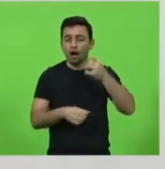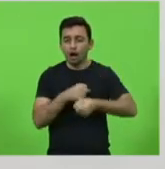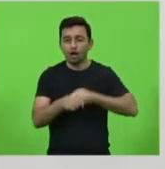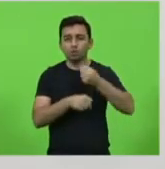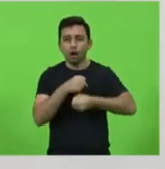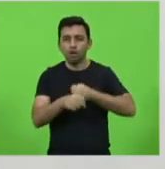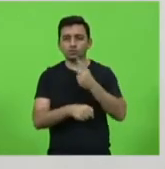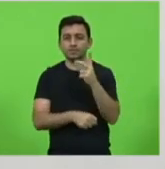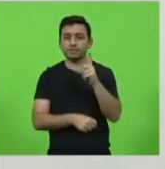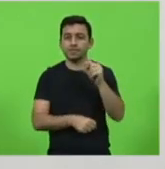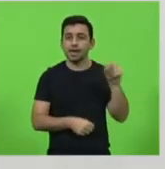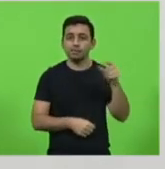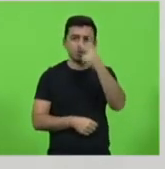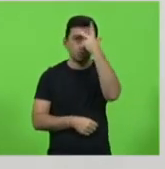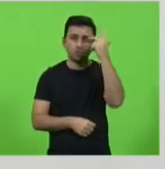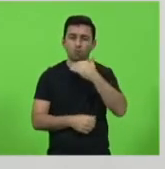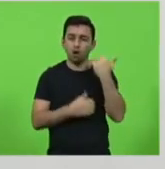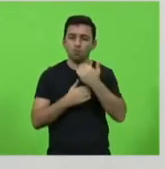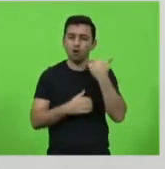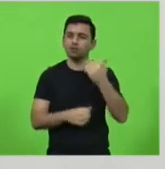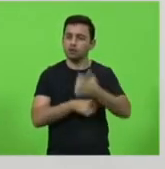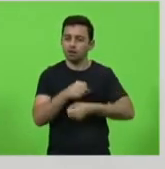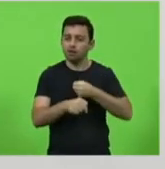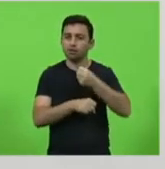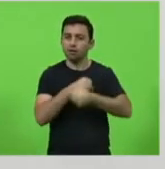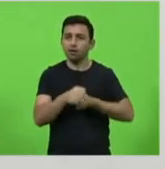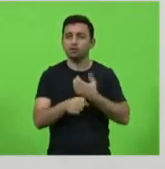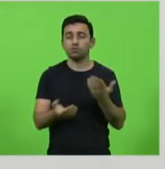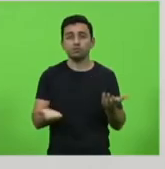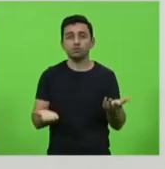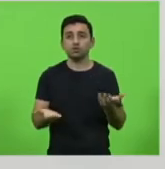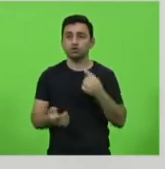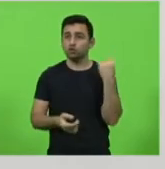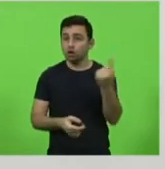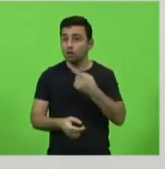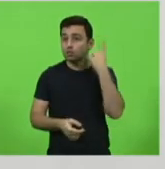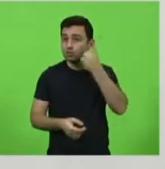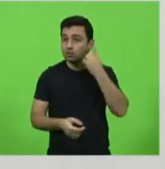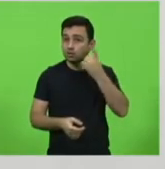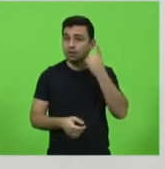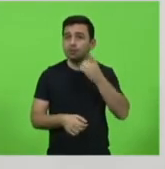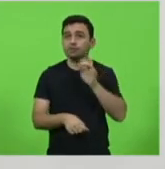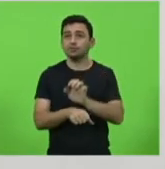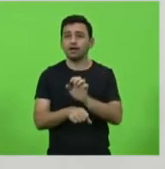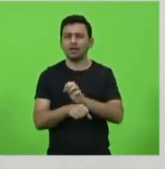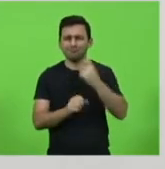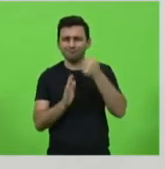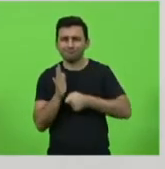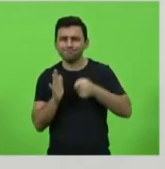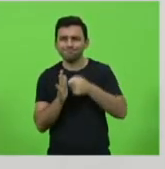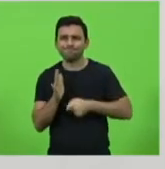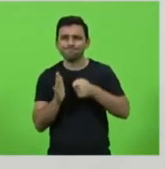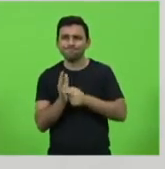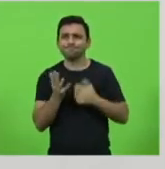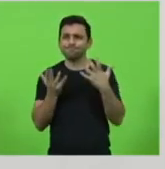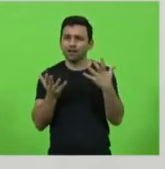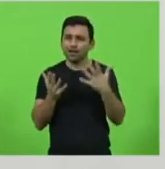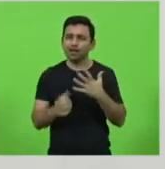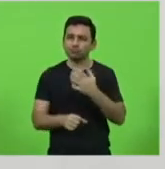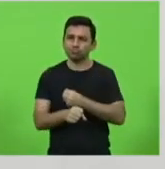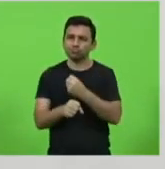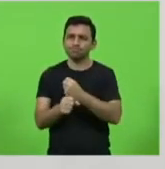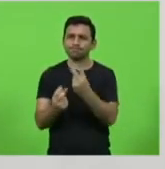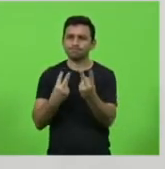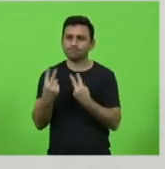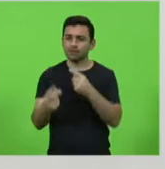na 470, nós, deputados estaduais, batalhando pela duplicação de